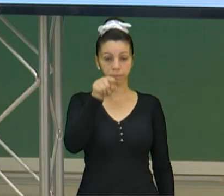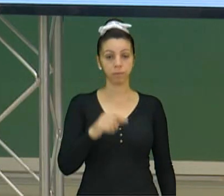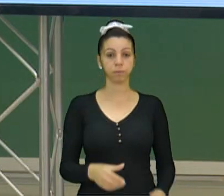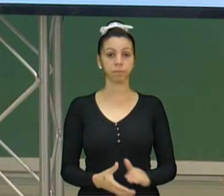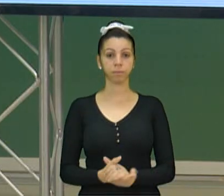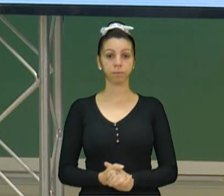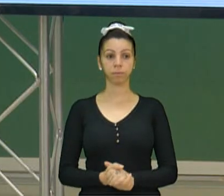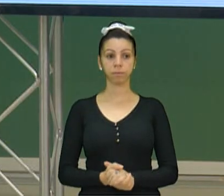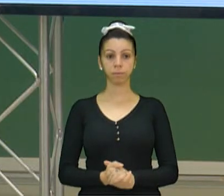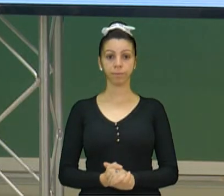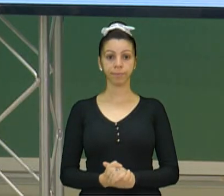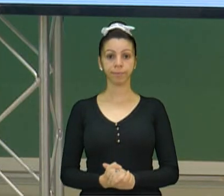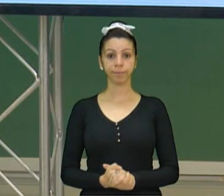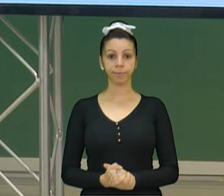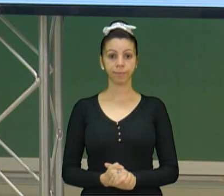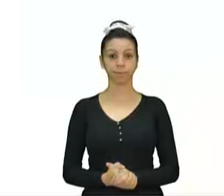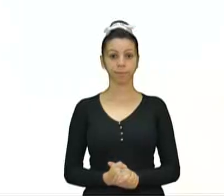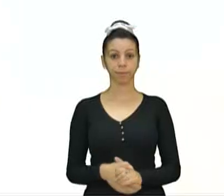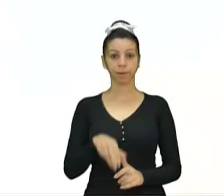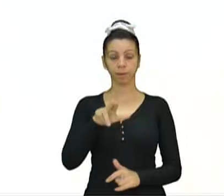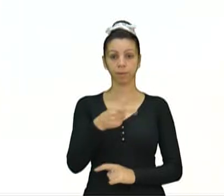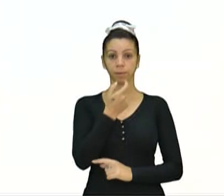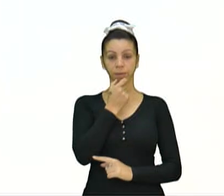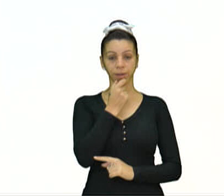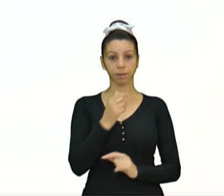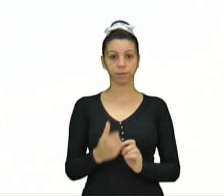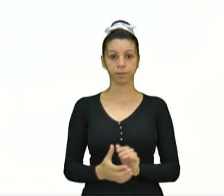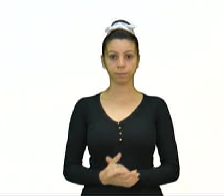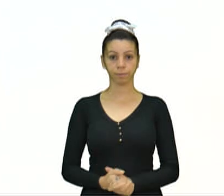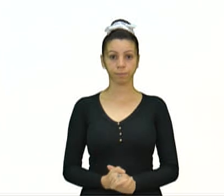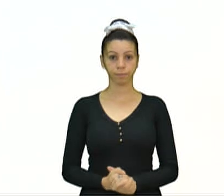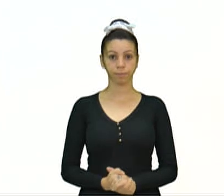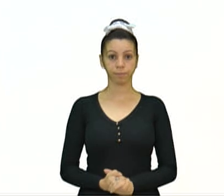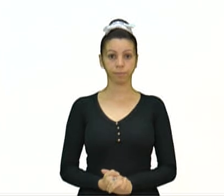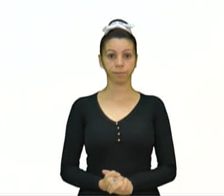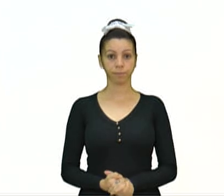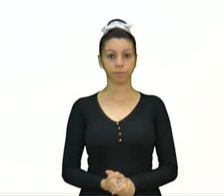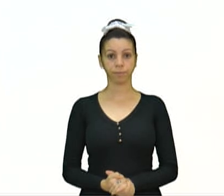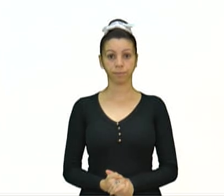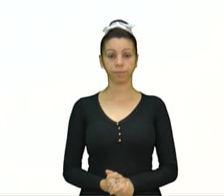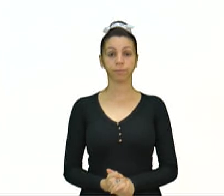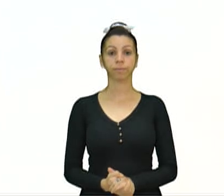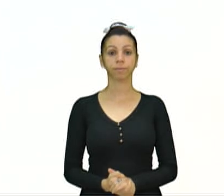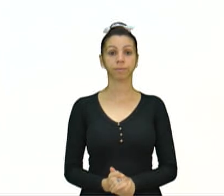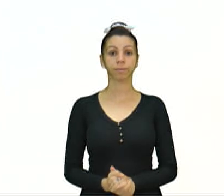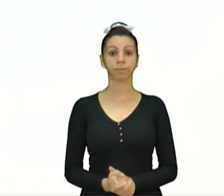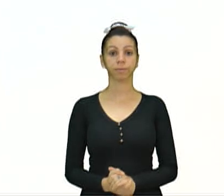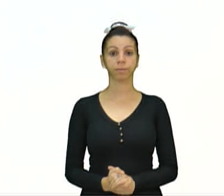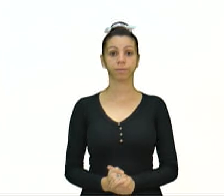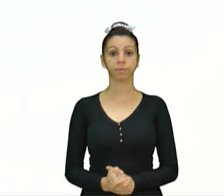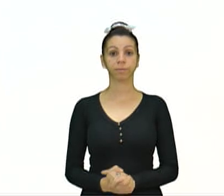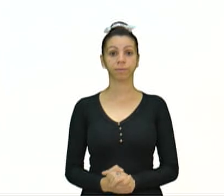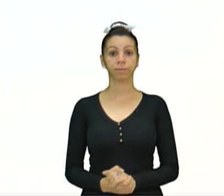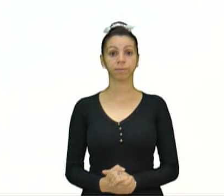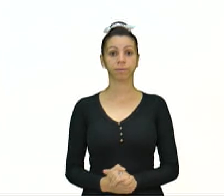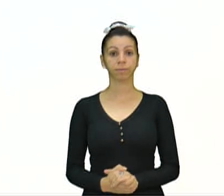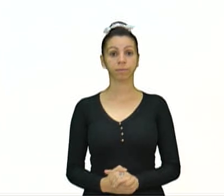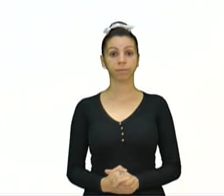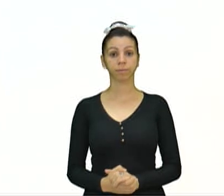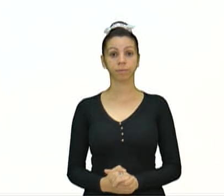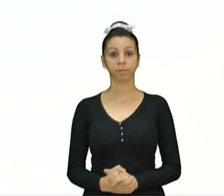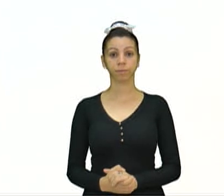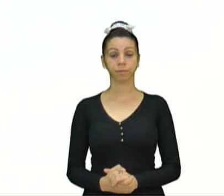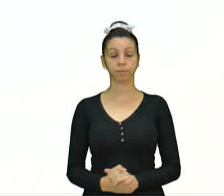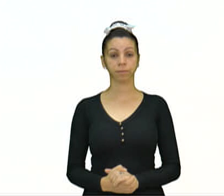The 1948 London Olympics were the first to be broadcast on TV to private homes.